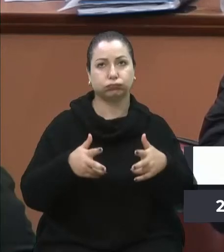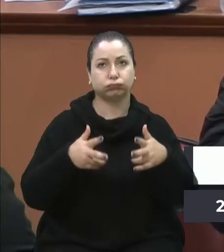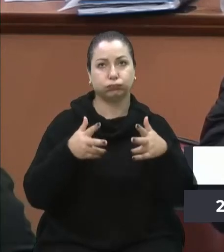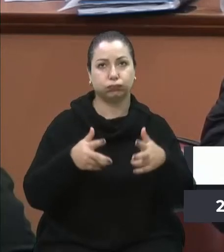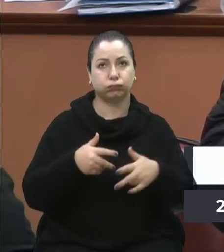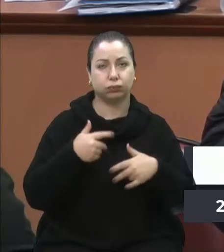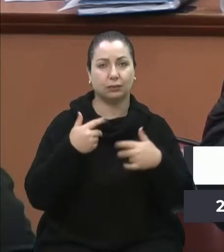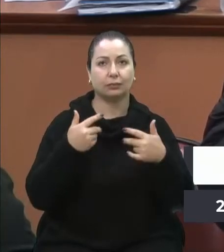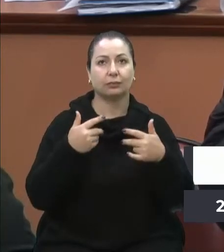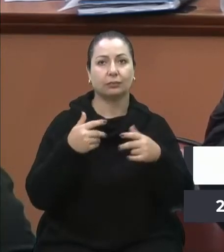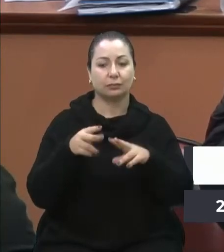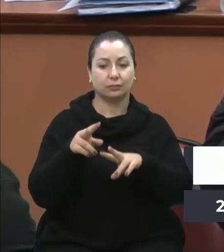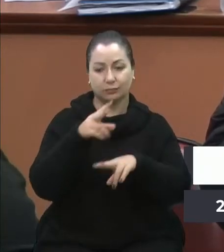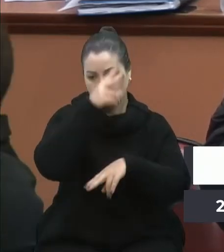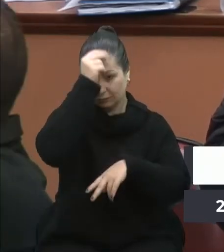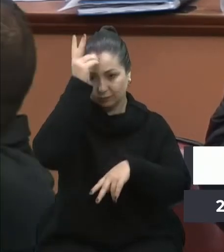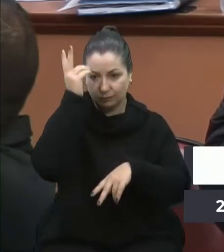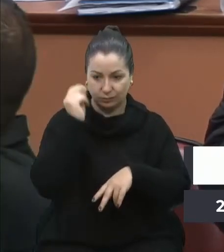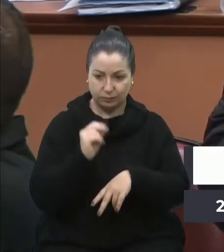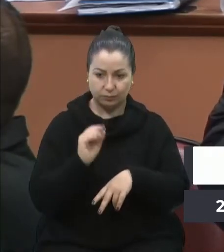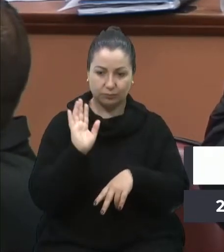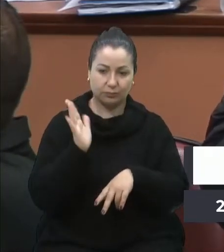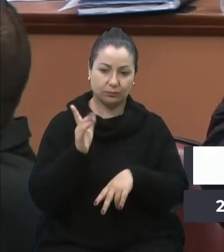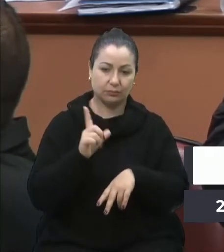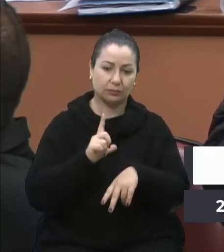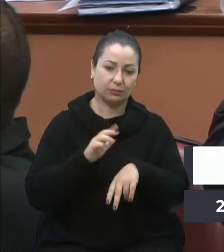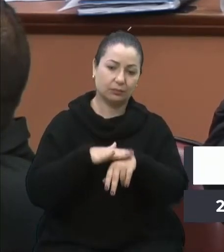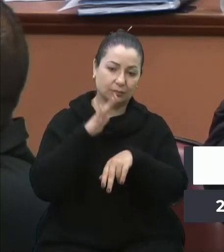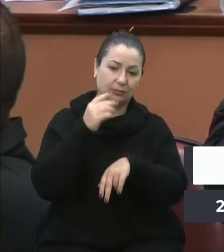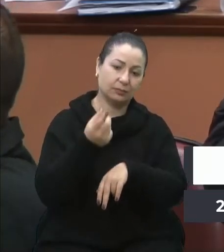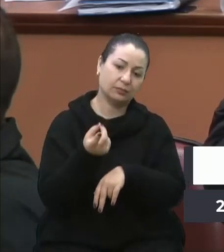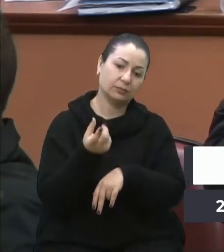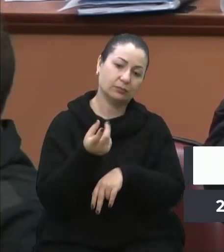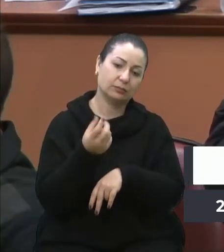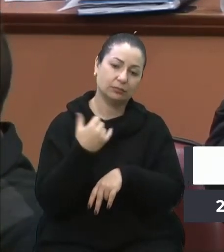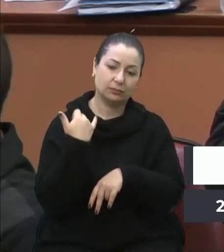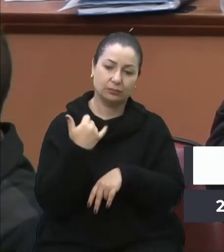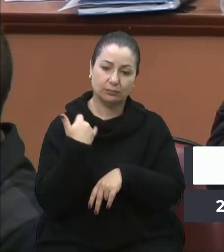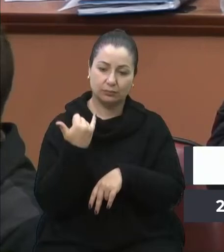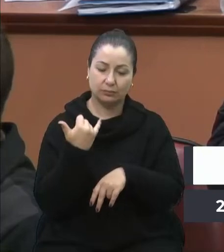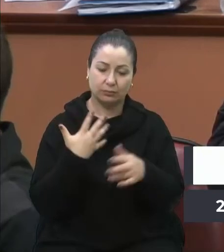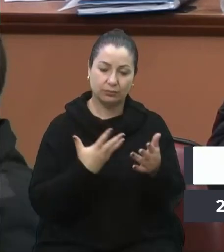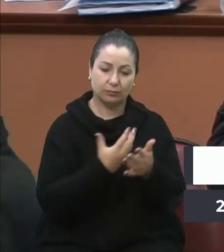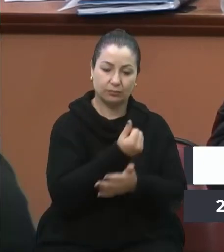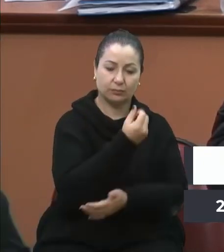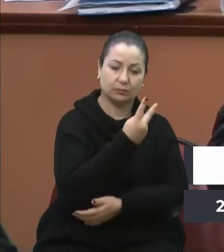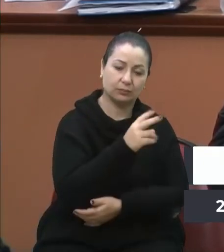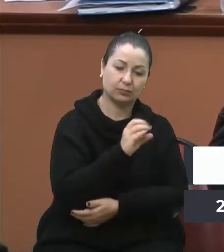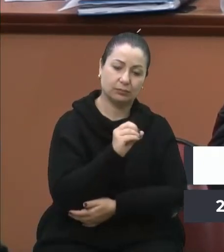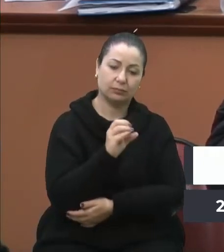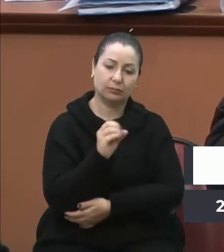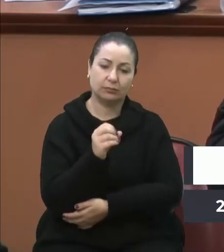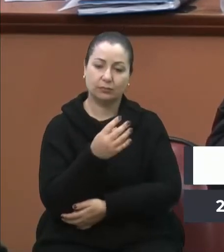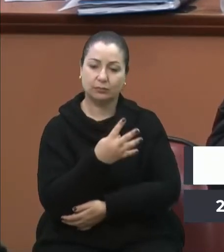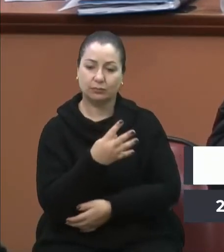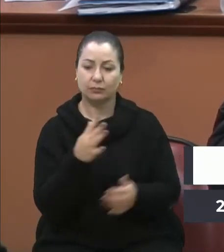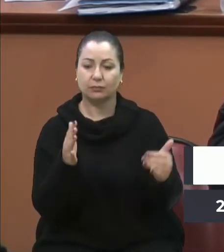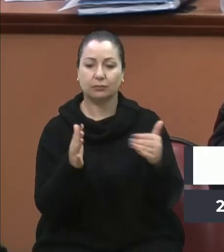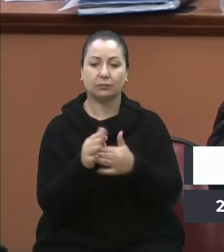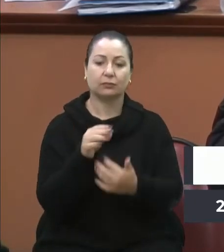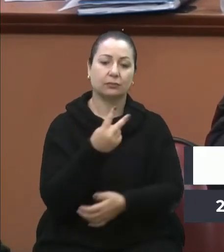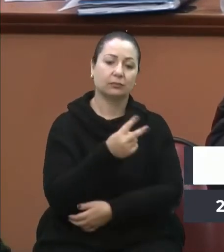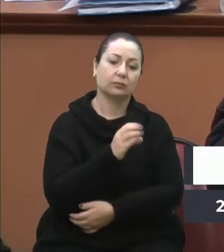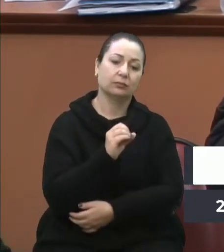idade avançada, média acima de 12 anos, havendo tratores adquiridos entre os anos de 2004 e 2018. Deste